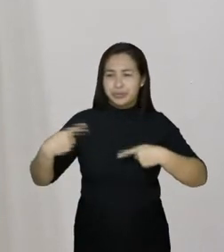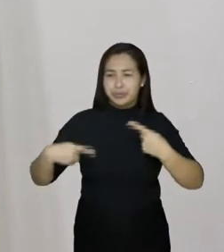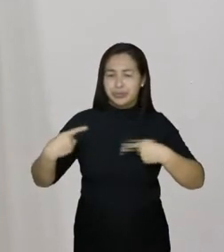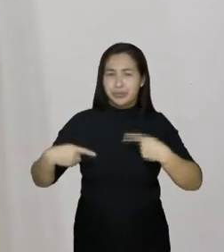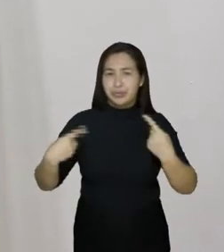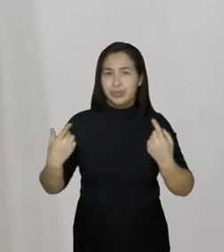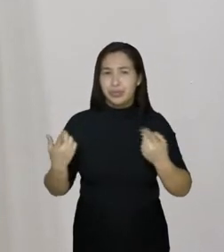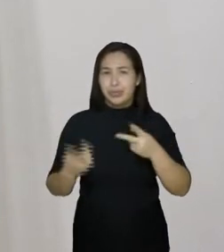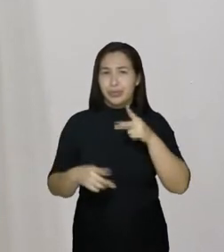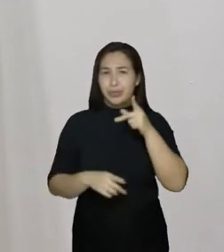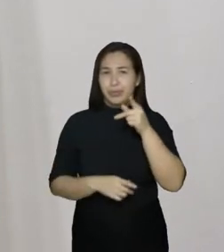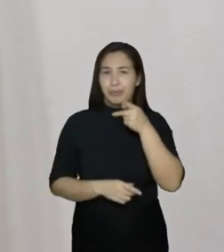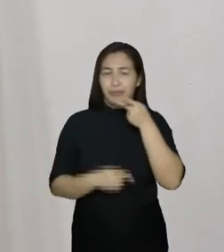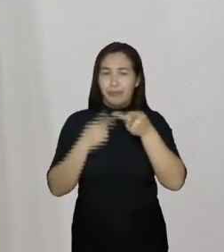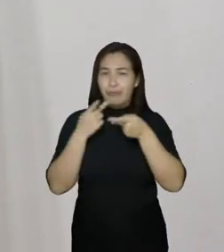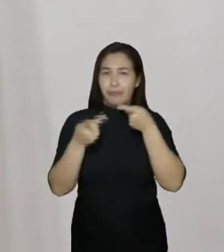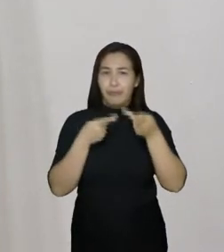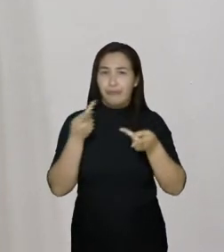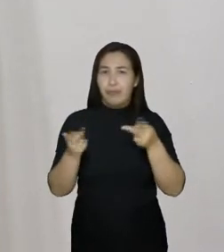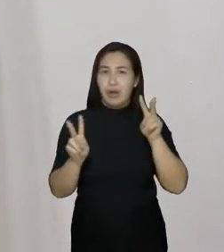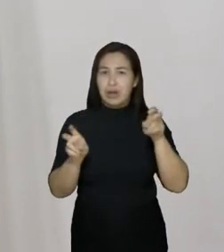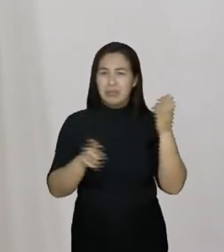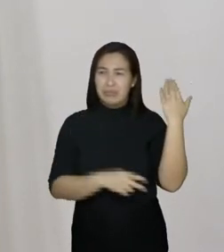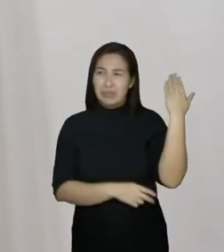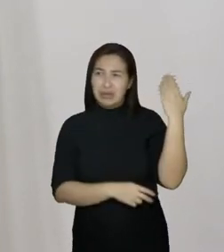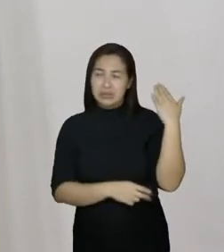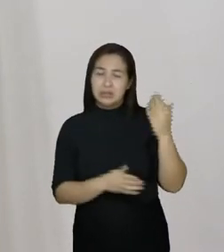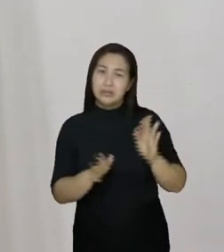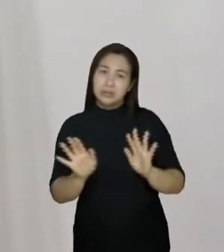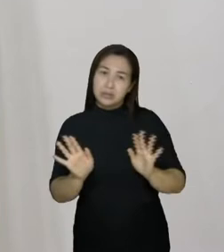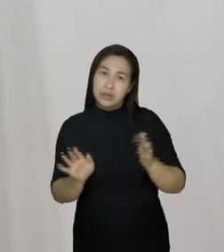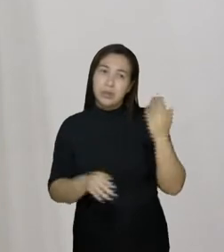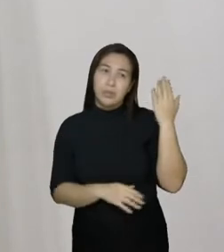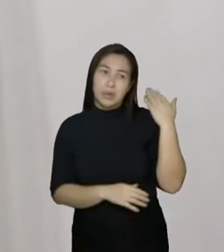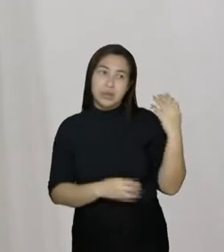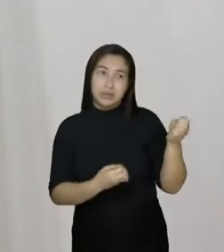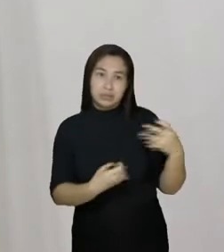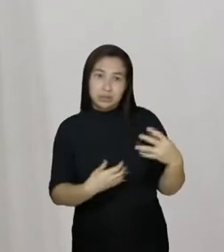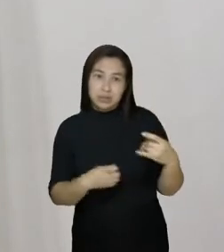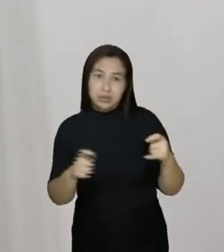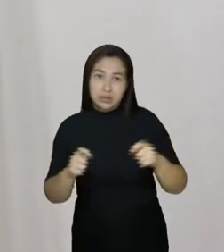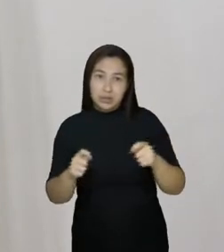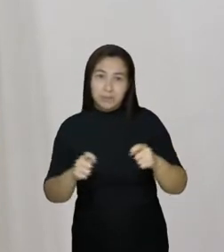discordo de ambos, né? O passado ele serve para nos balizar.